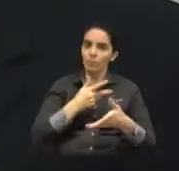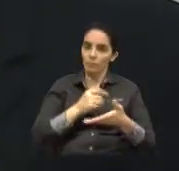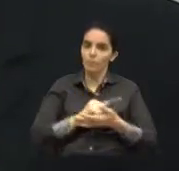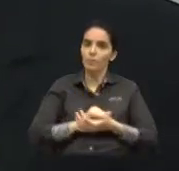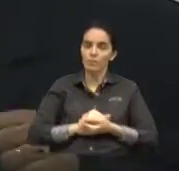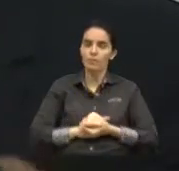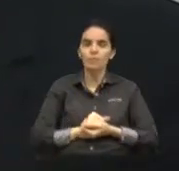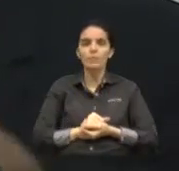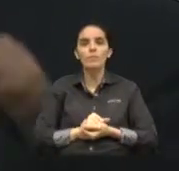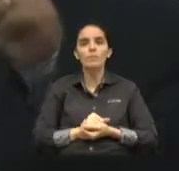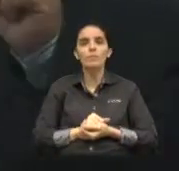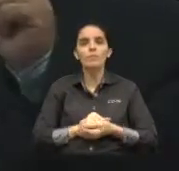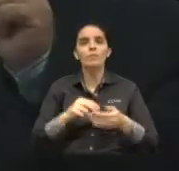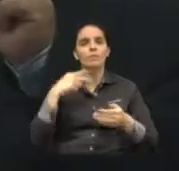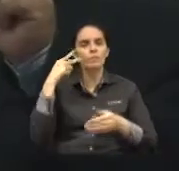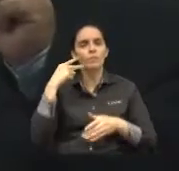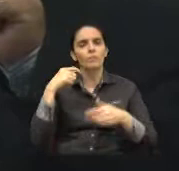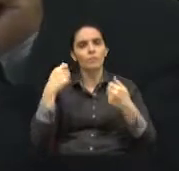papel.